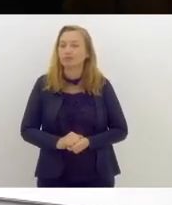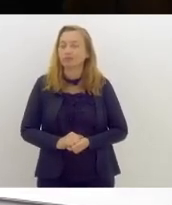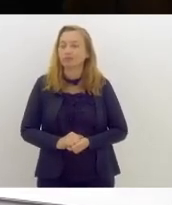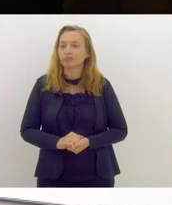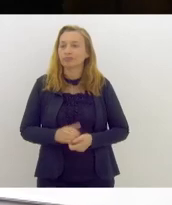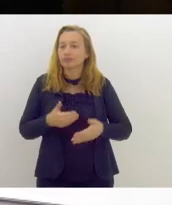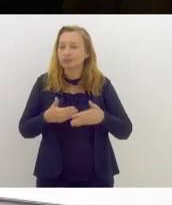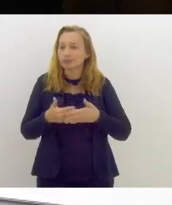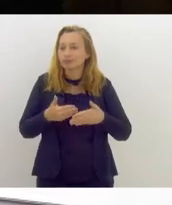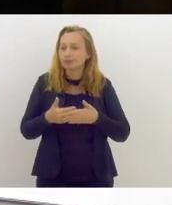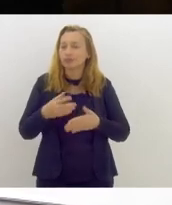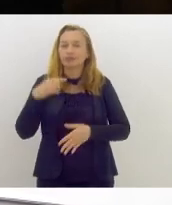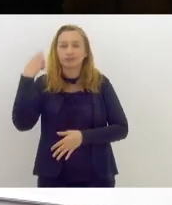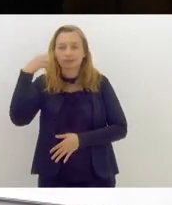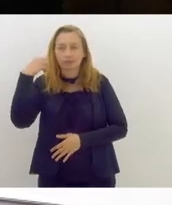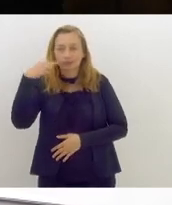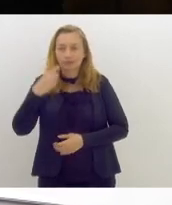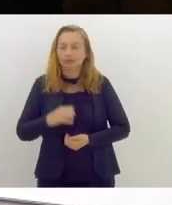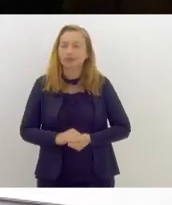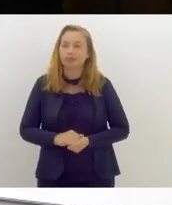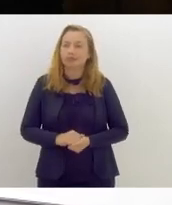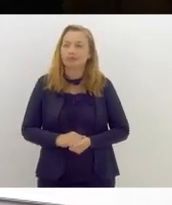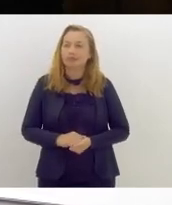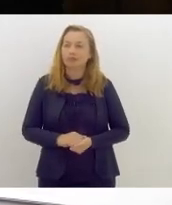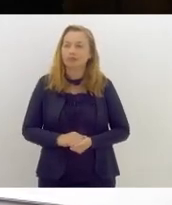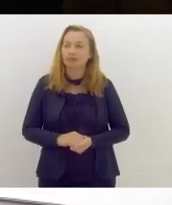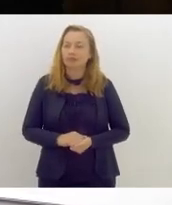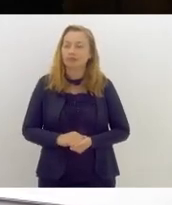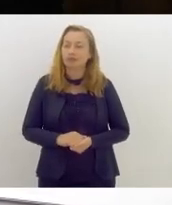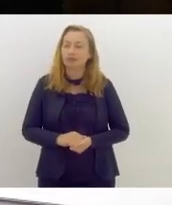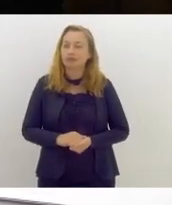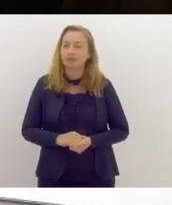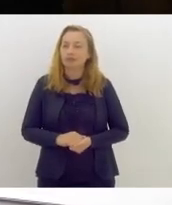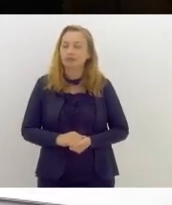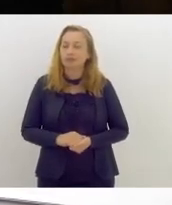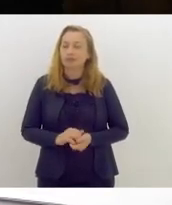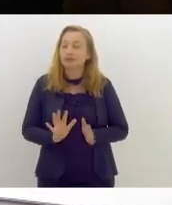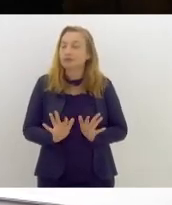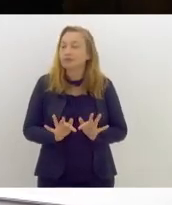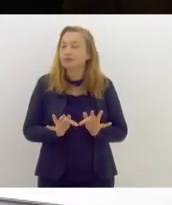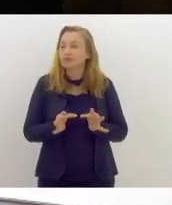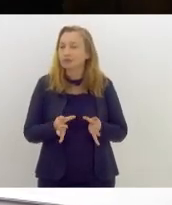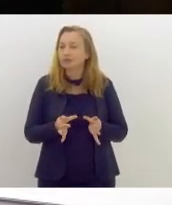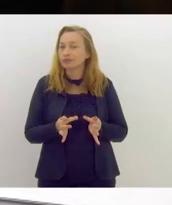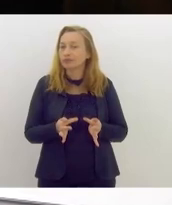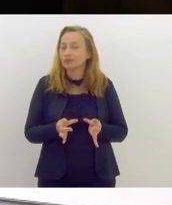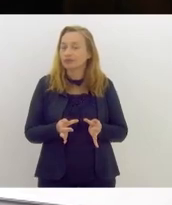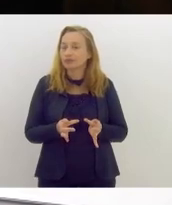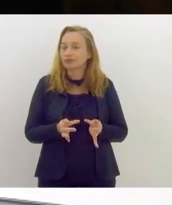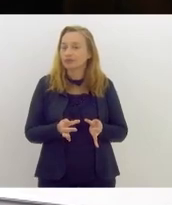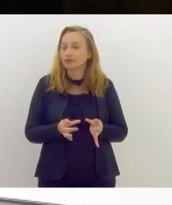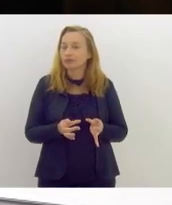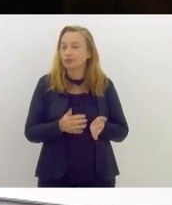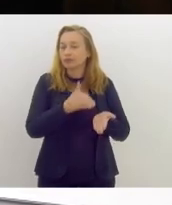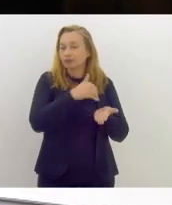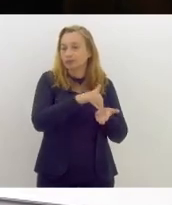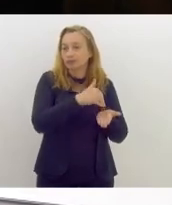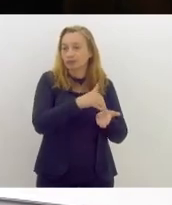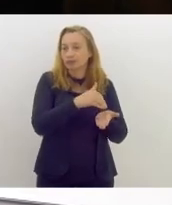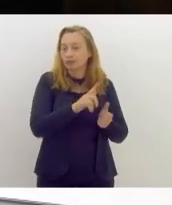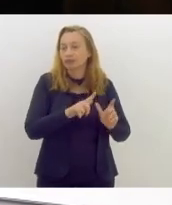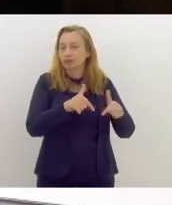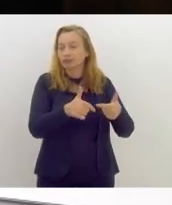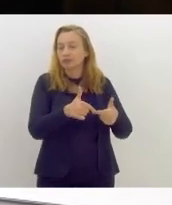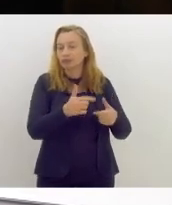aproximar os advogados com menor condição financeira é dos escritórios que funcionam nas cidades eu sou